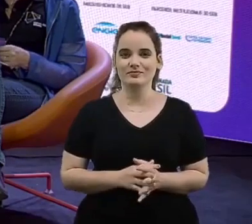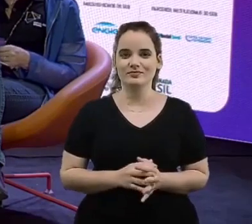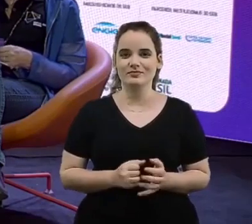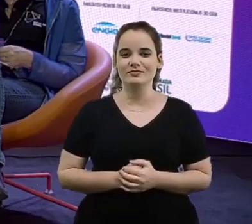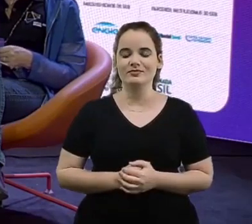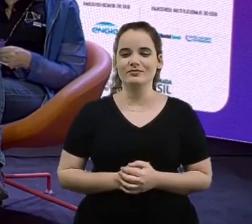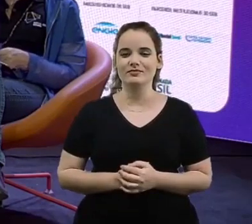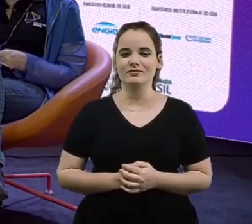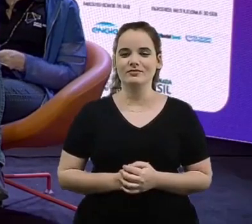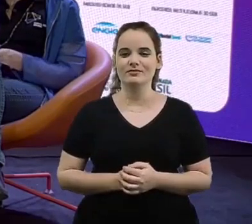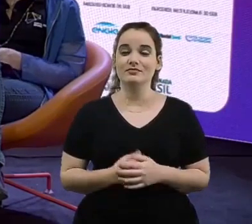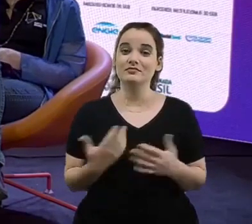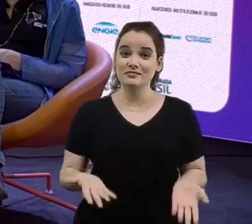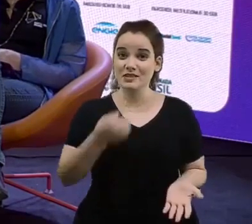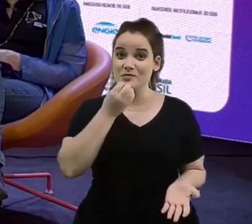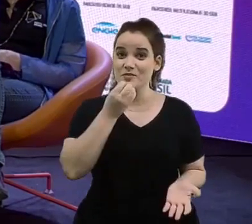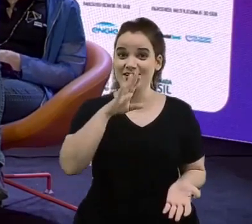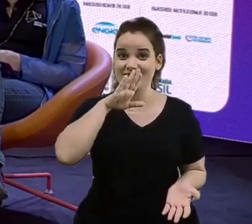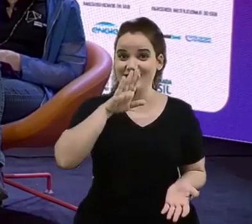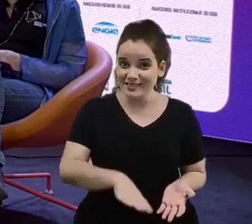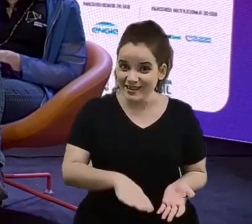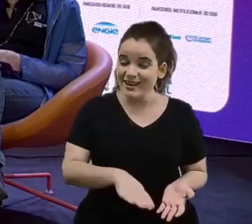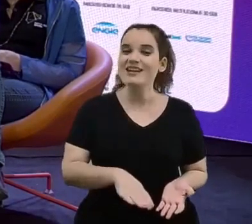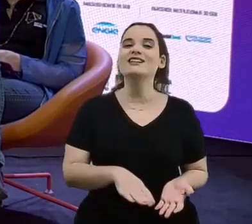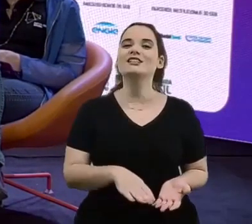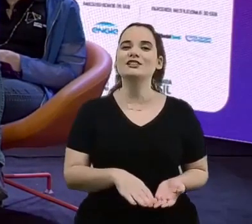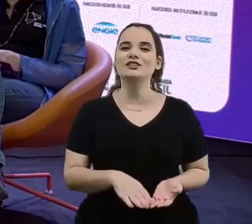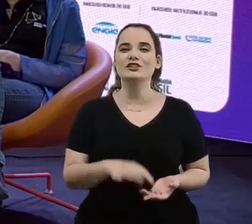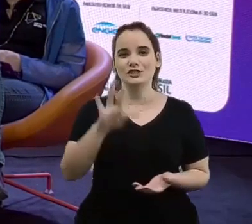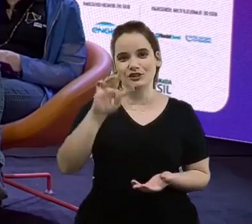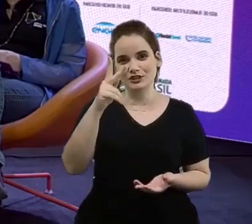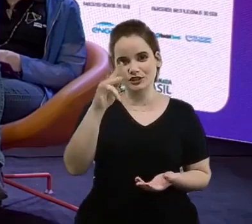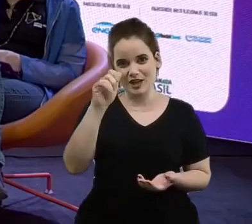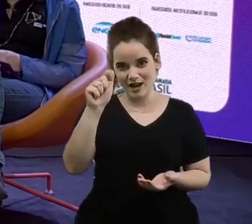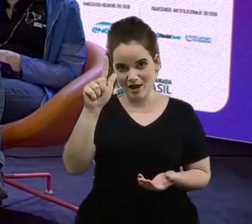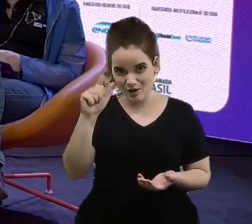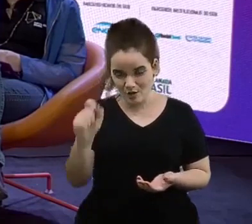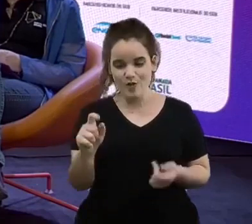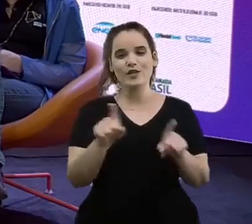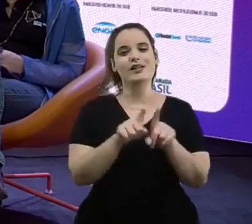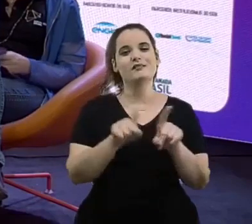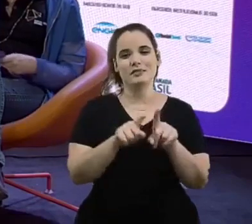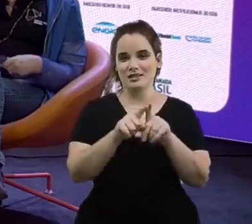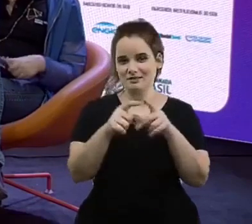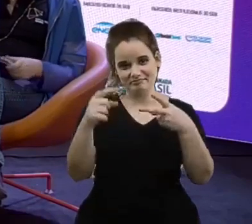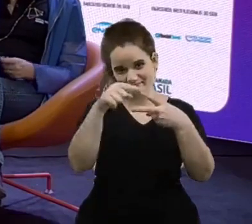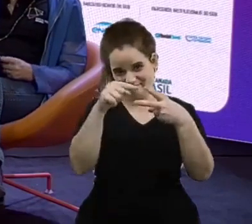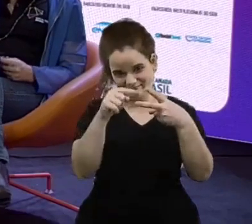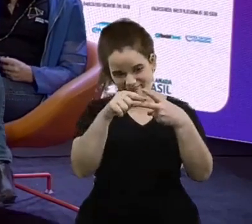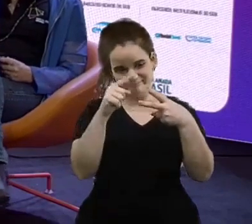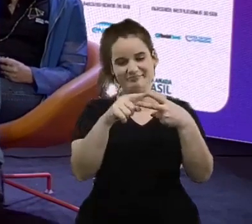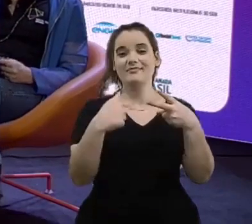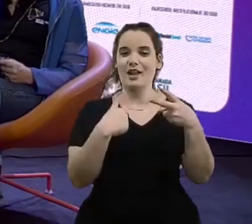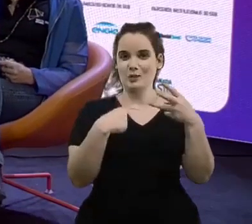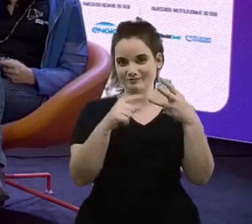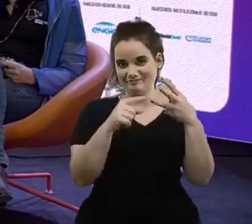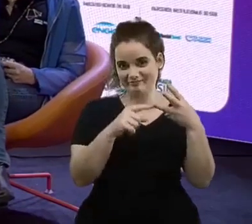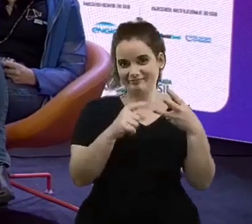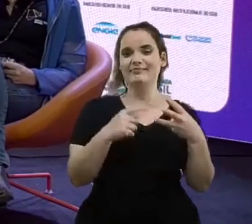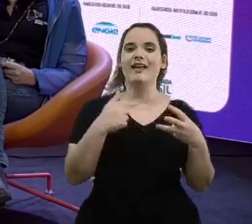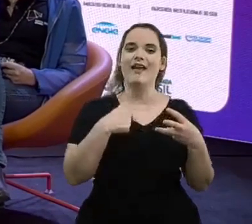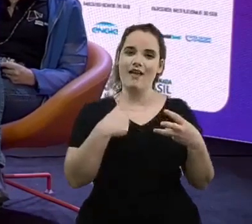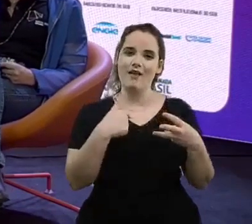Boa tarde, pessoal. Boa tarde, Ti. Boa tarde, Fê. Sou o Leandro, sou cofundador da Data Science Brigade.